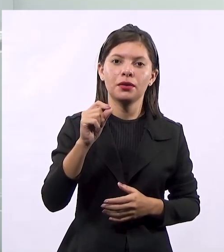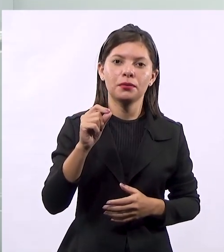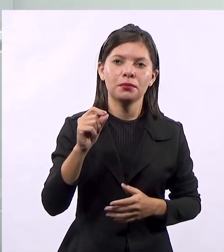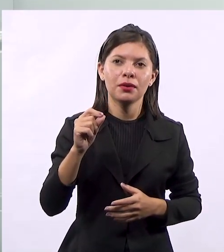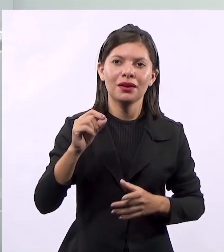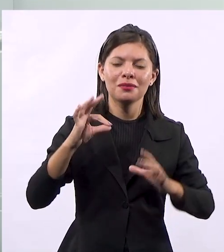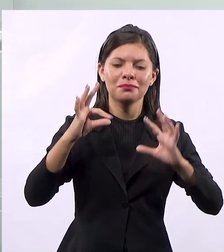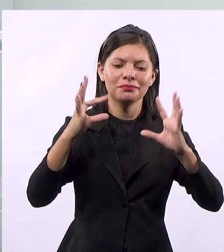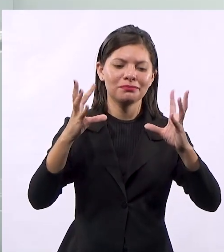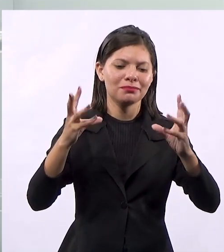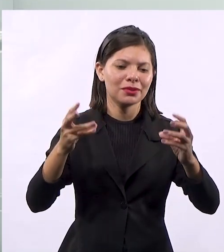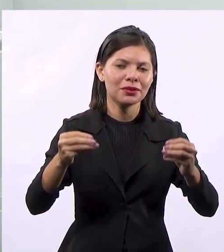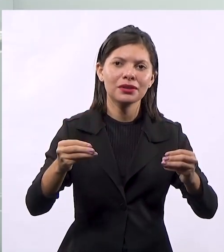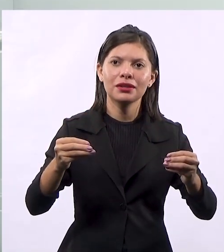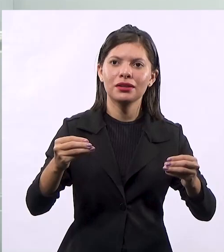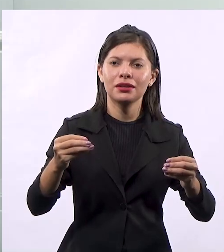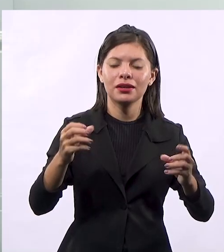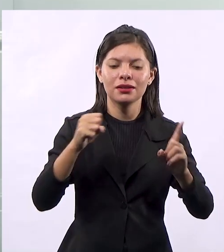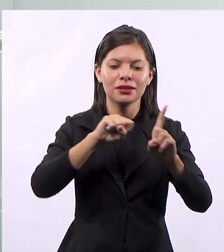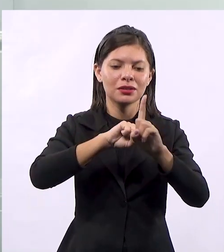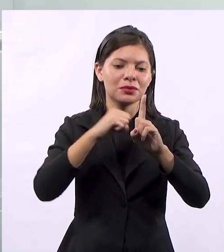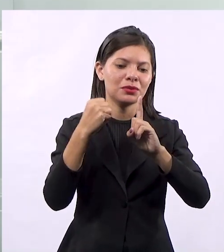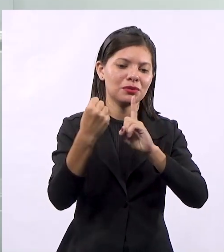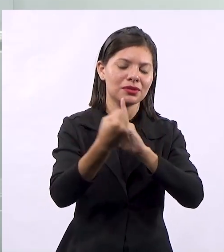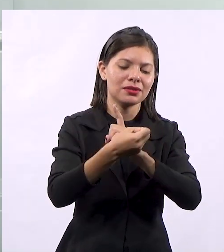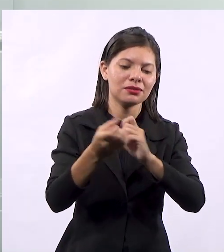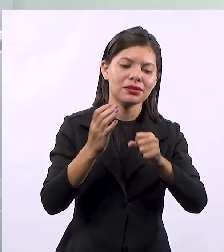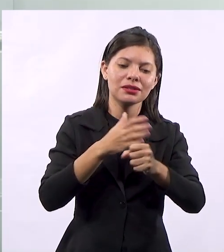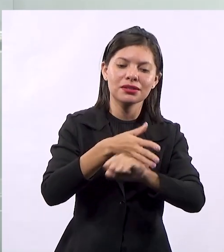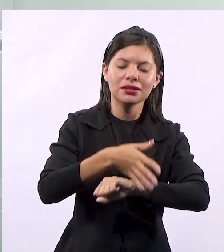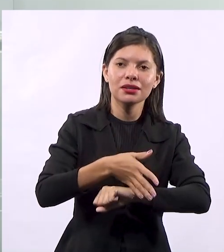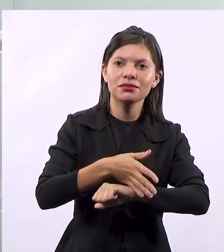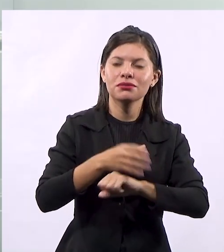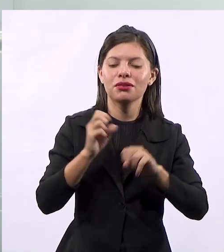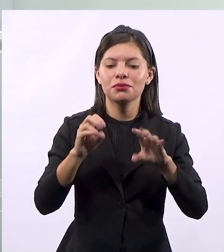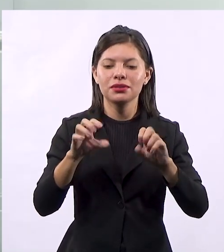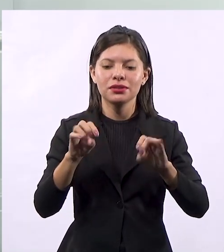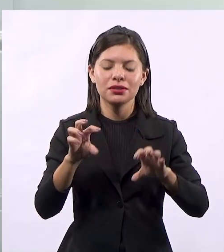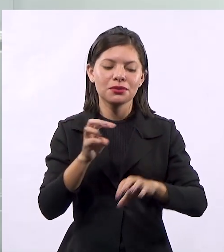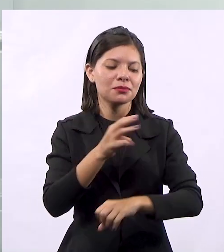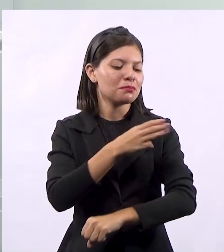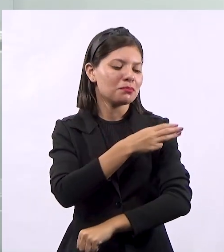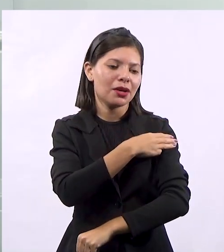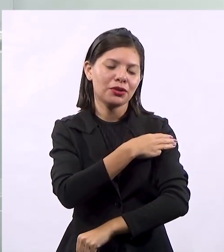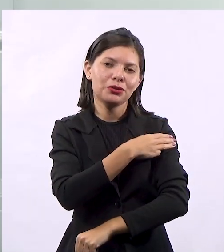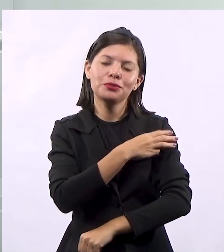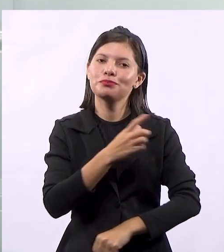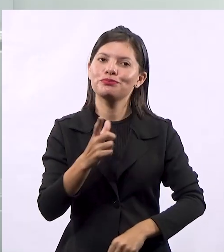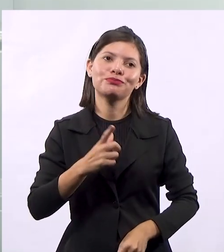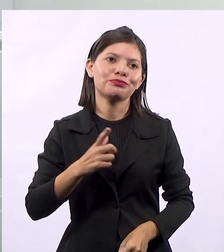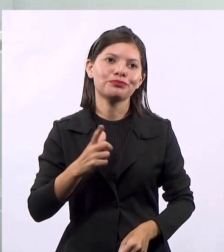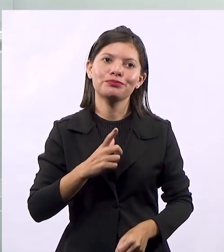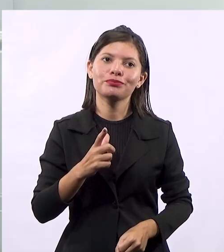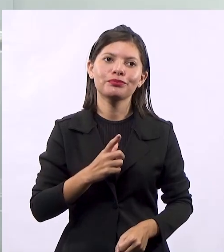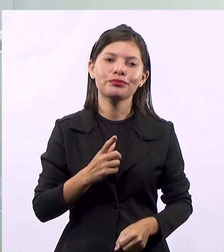assim, progressiva universalização, porque grande parte da população não tem acesso ao ensino médio.